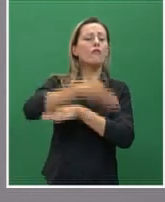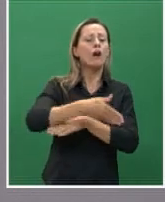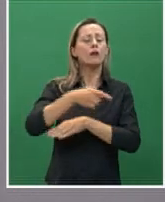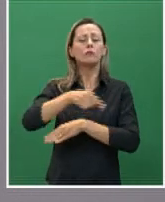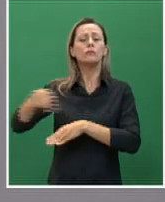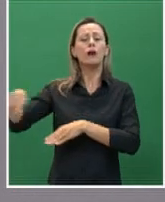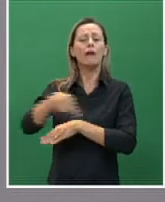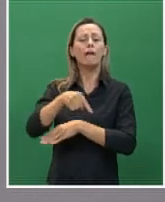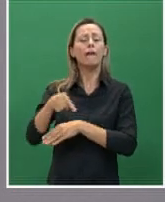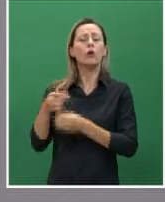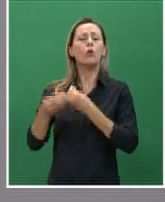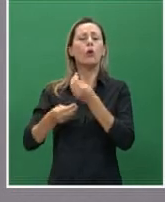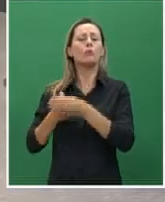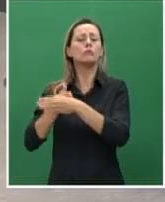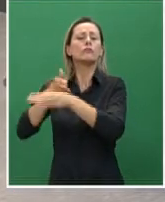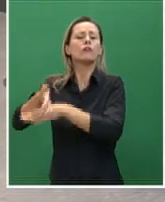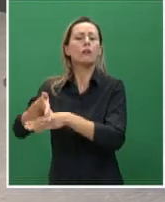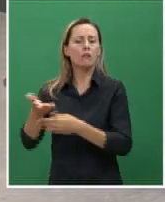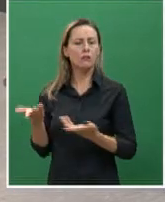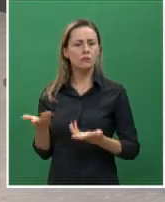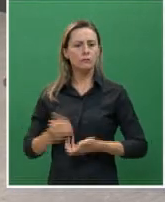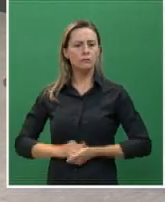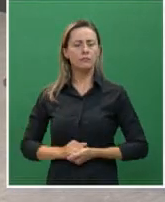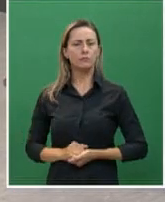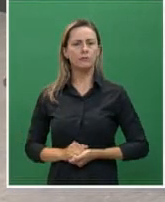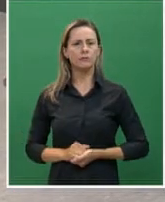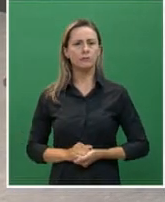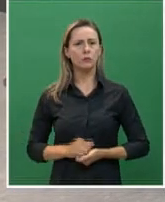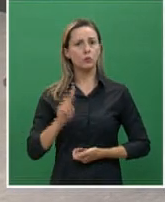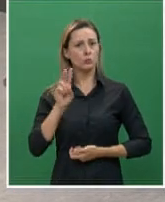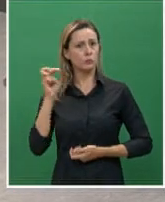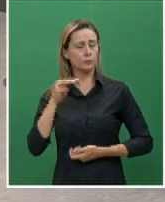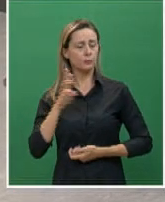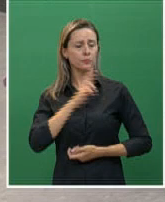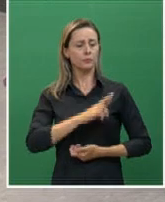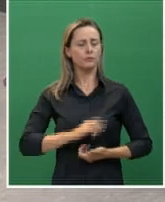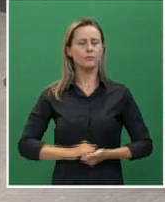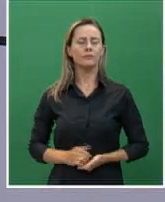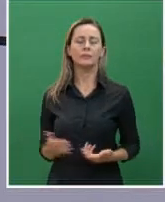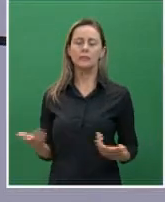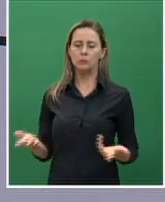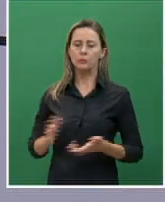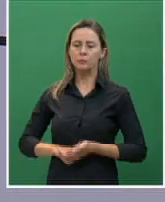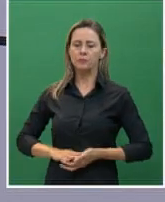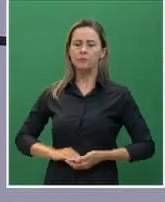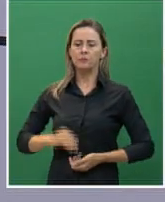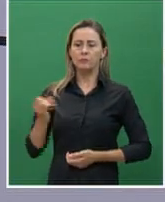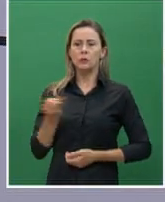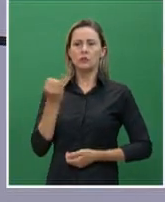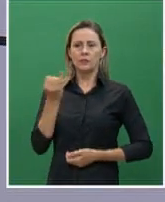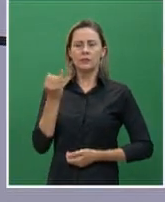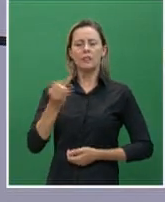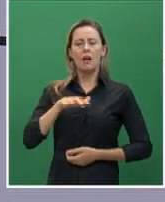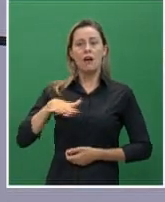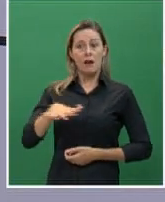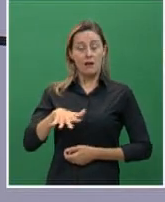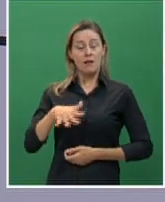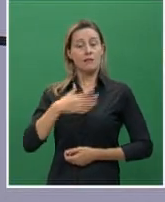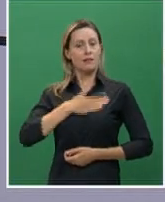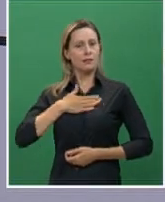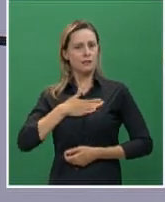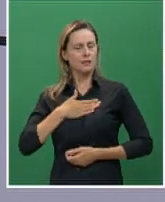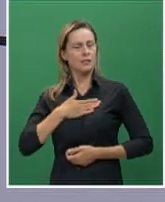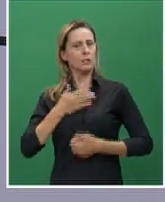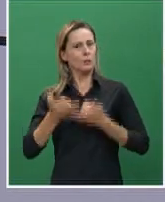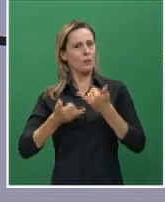é que eu faço para a população vai ter acesso àquela área candidata das minutas bom então importante está que áreas de lazer são sem uma